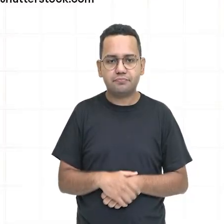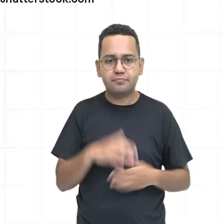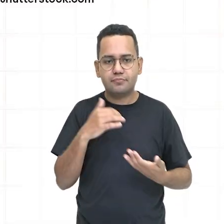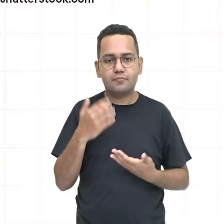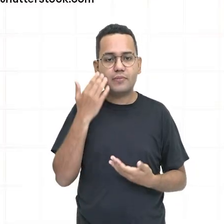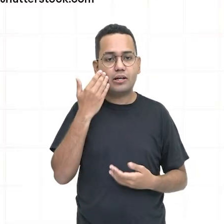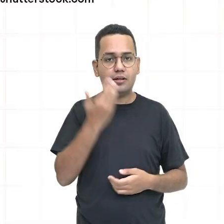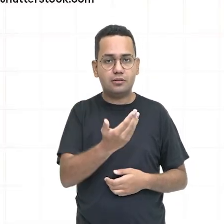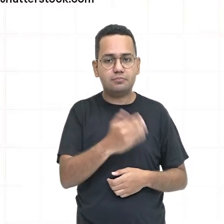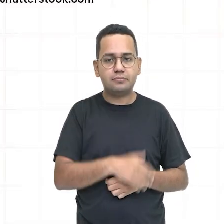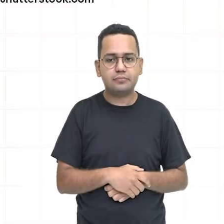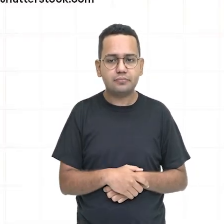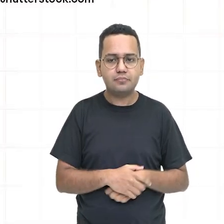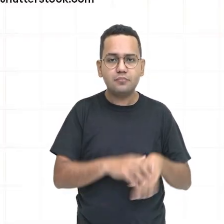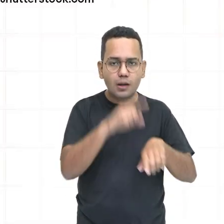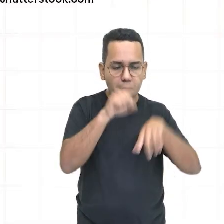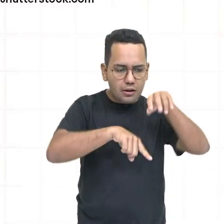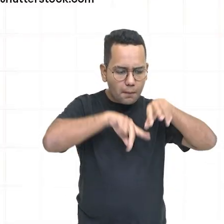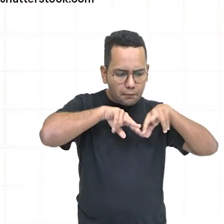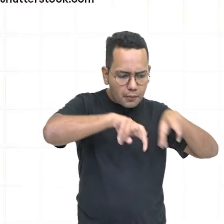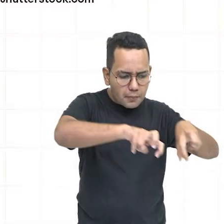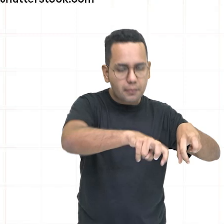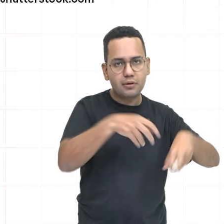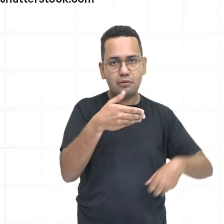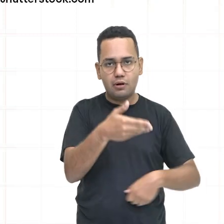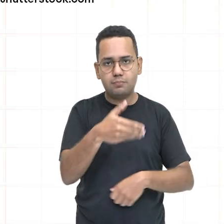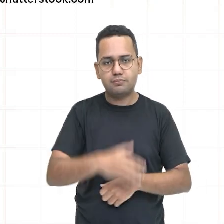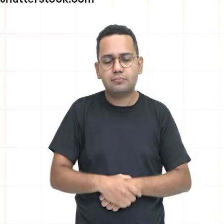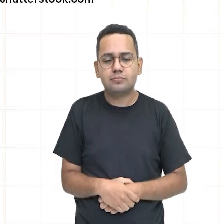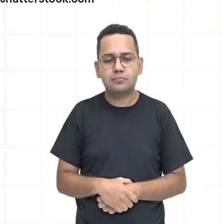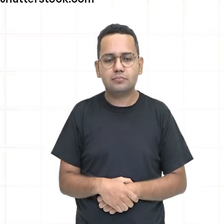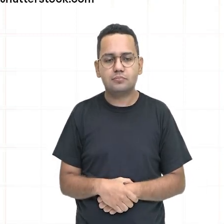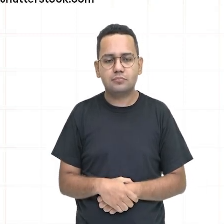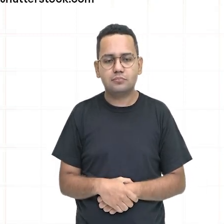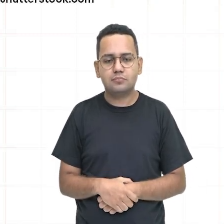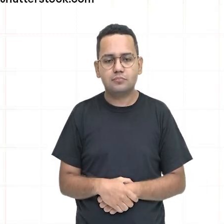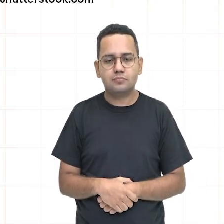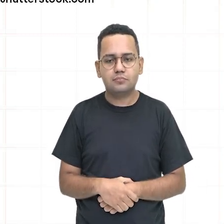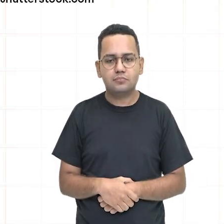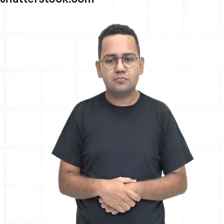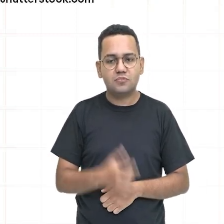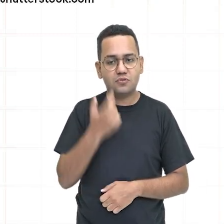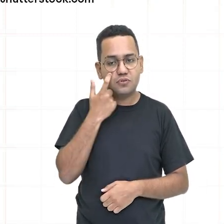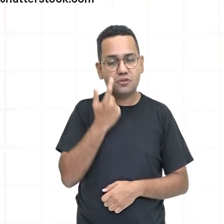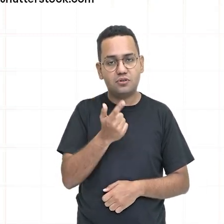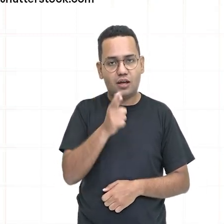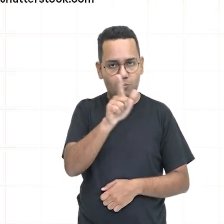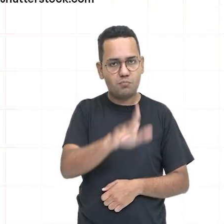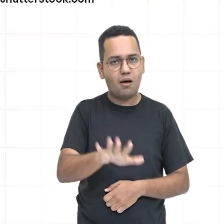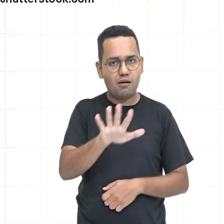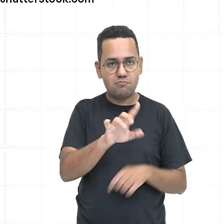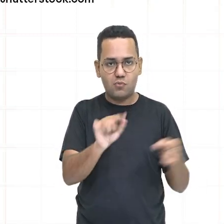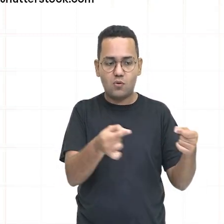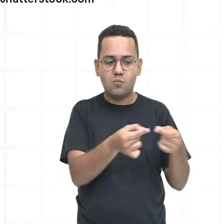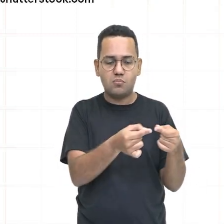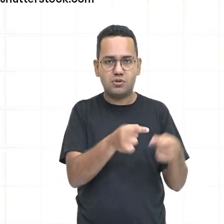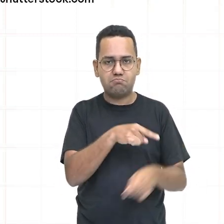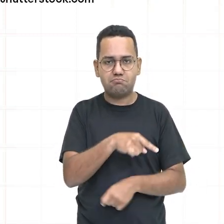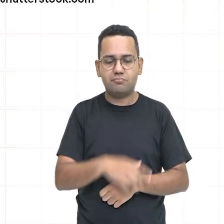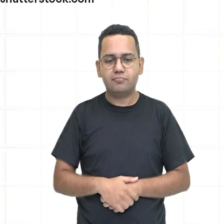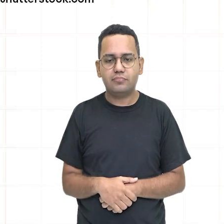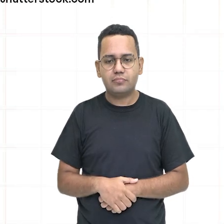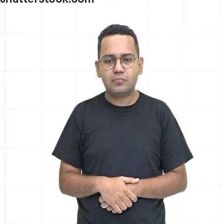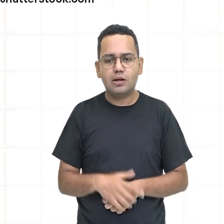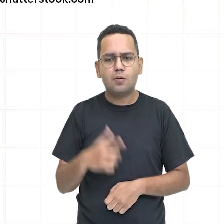exploração mineral na Austrália. Então vejam só, nós temos aqui um mapa da Austrália e ele está demonstrando aqui